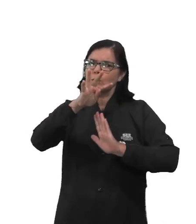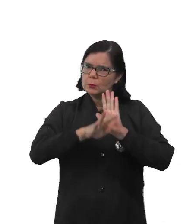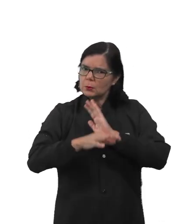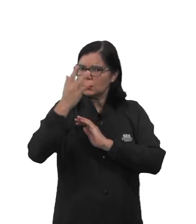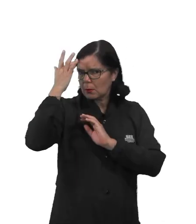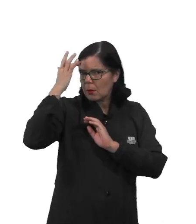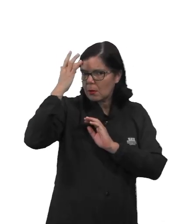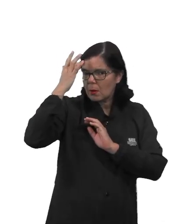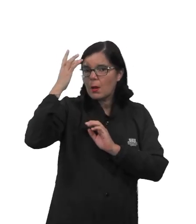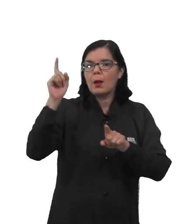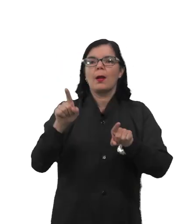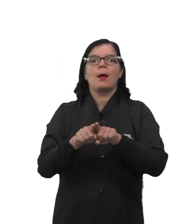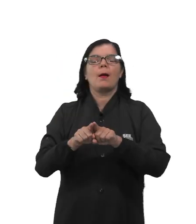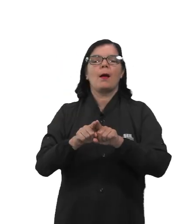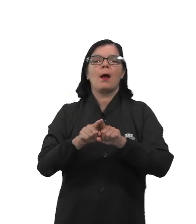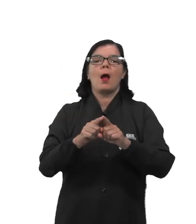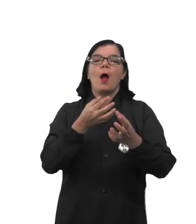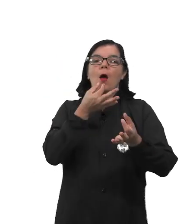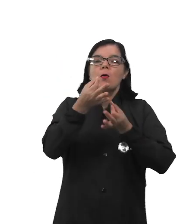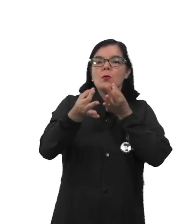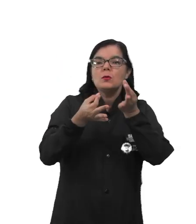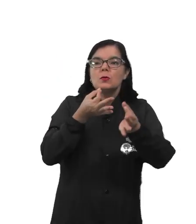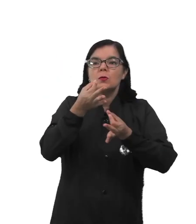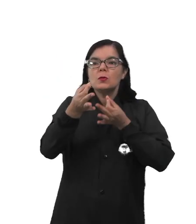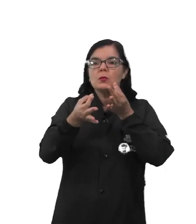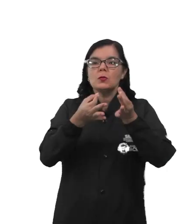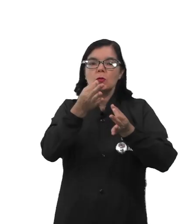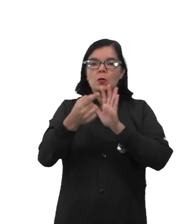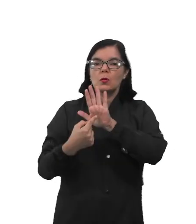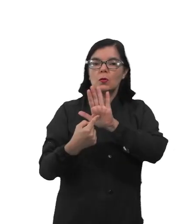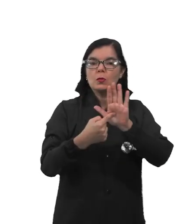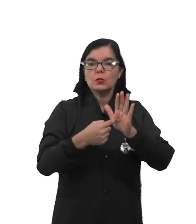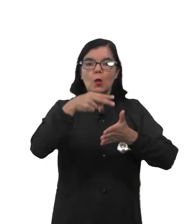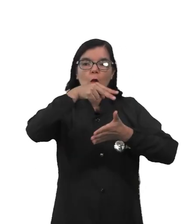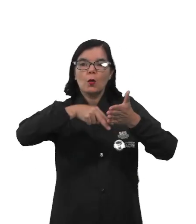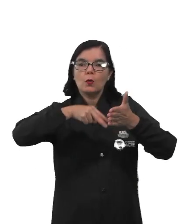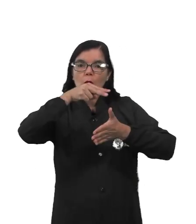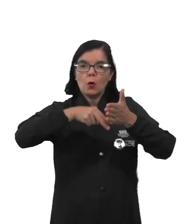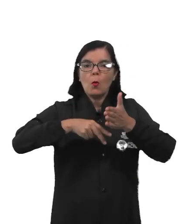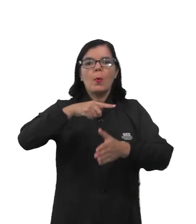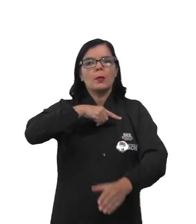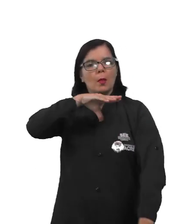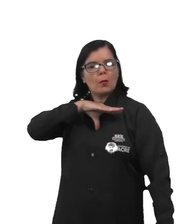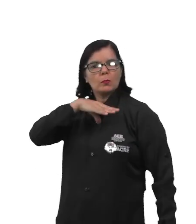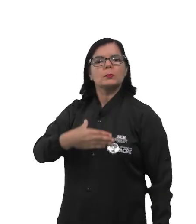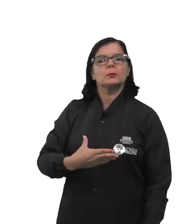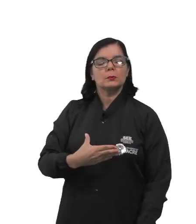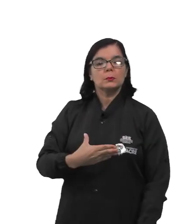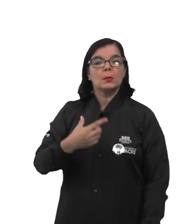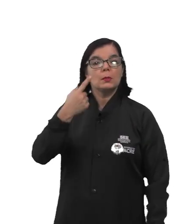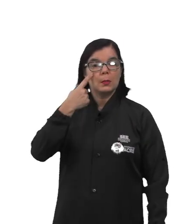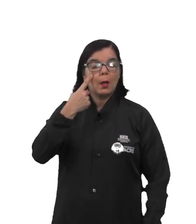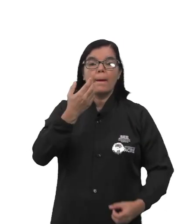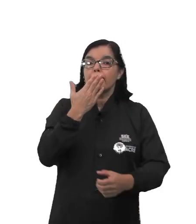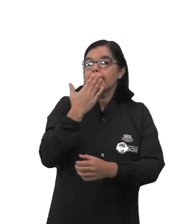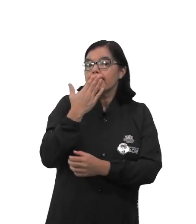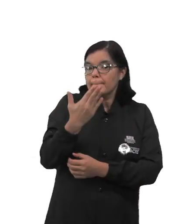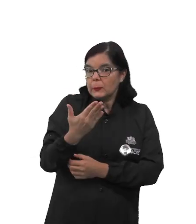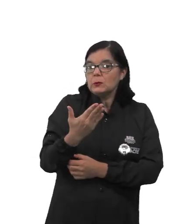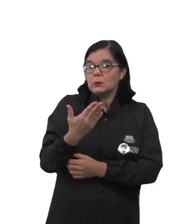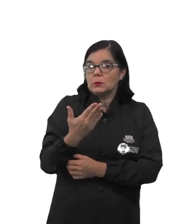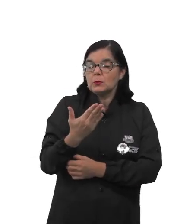será? Argumentativa, por incitar o leitor a tomar uma atitude. Olha, ele está falando, né? Está pedindo lá